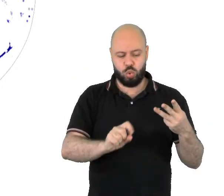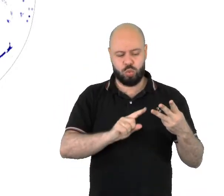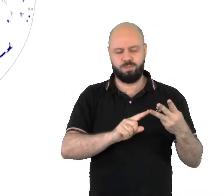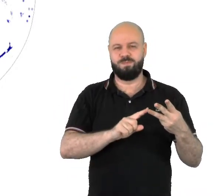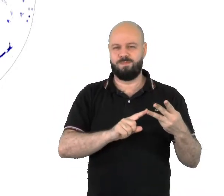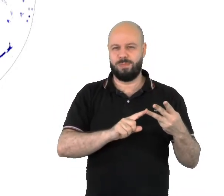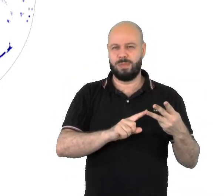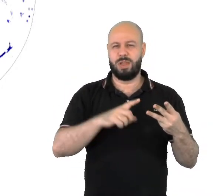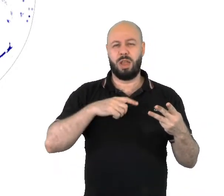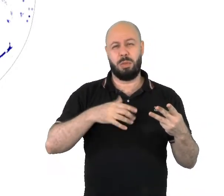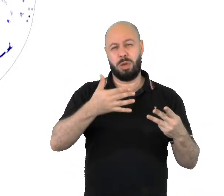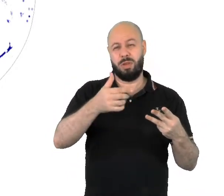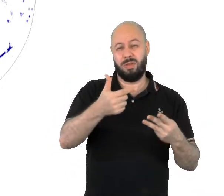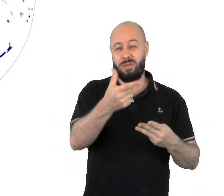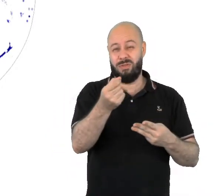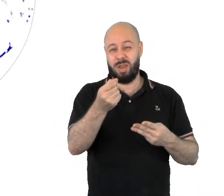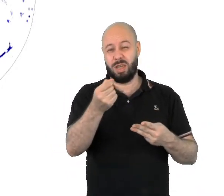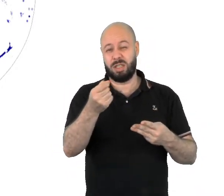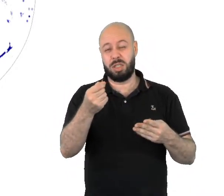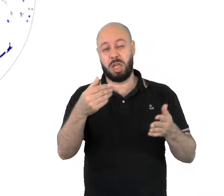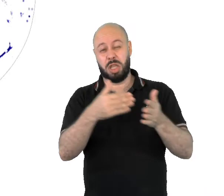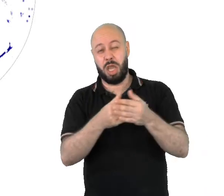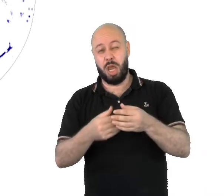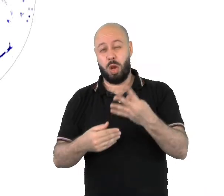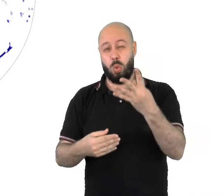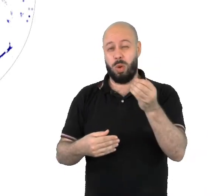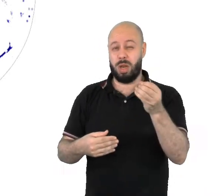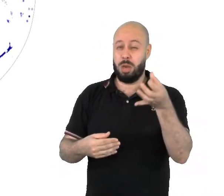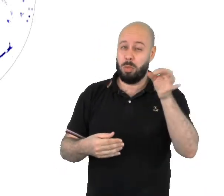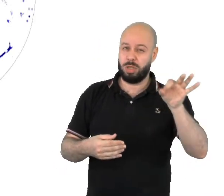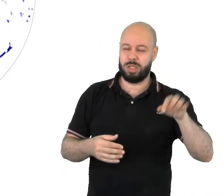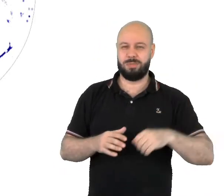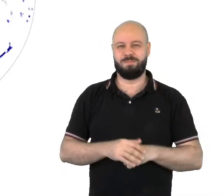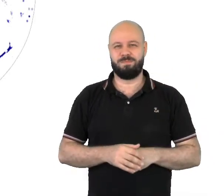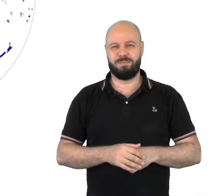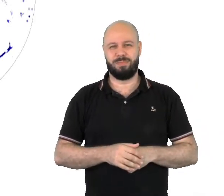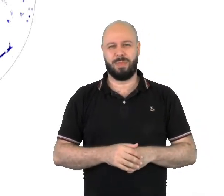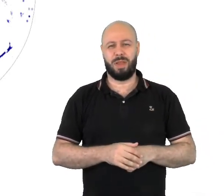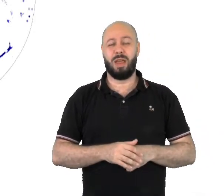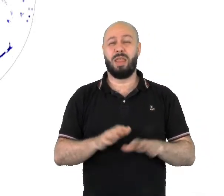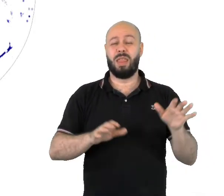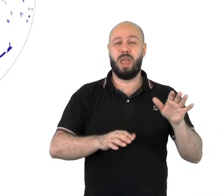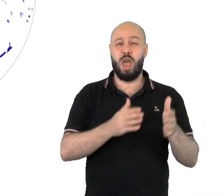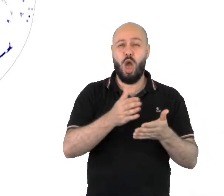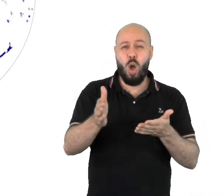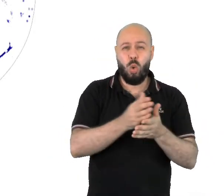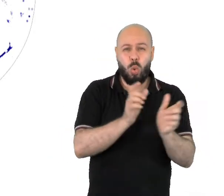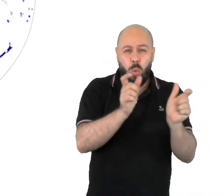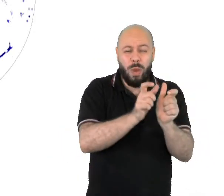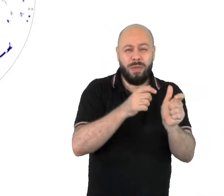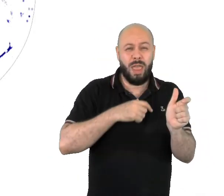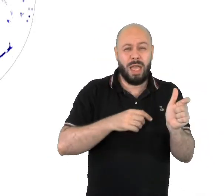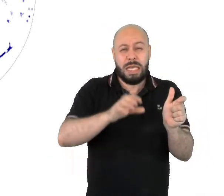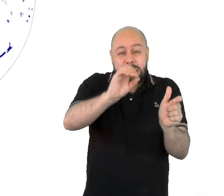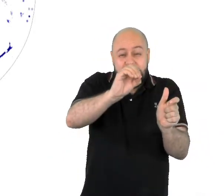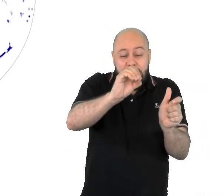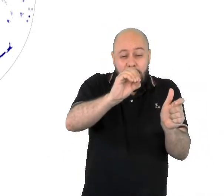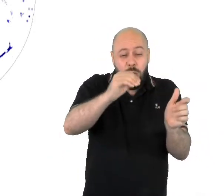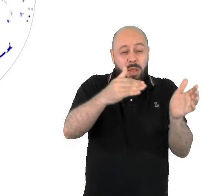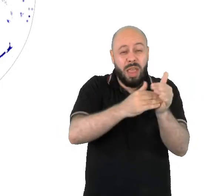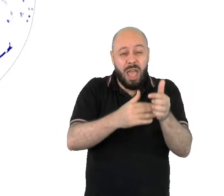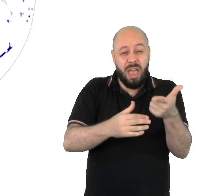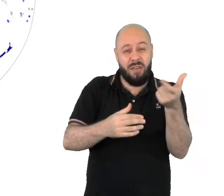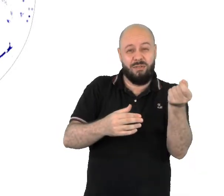eles têm entre 20% e 40%. Tem várias regiões da África que é 0%, pessoal, de 0 a 20%.